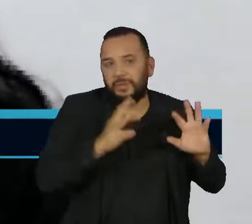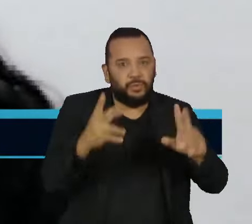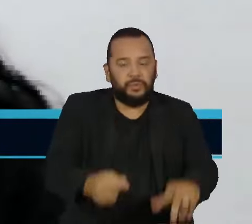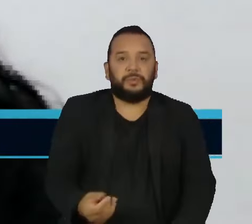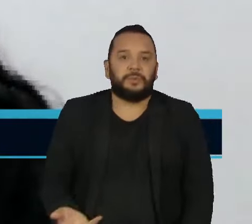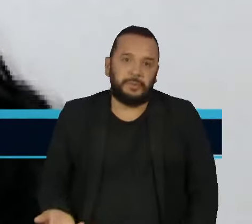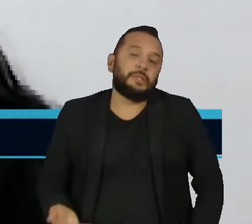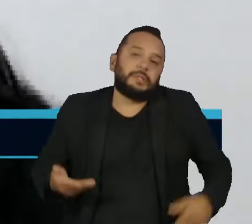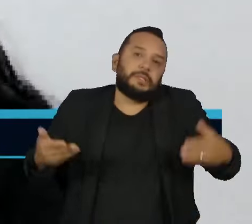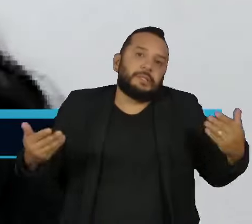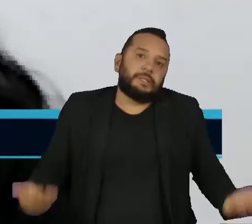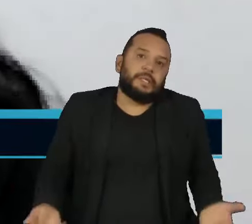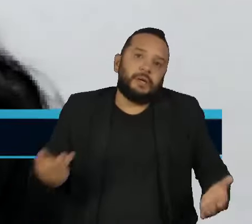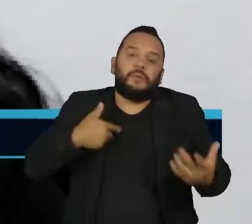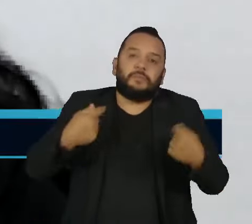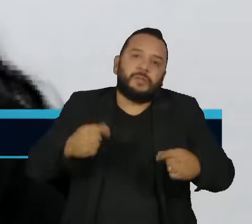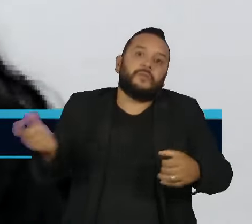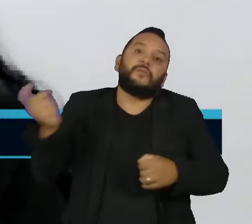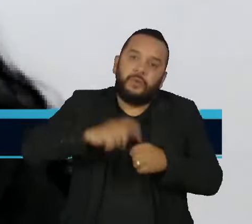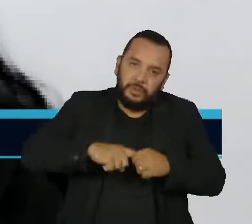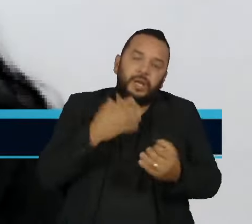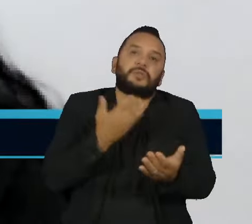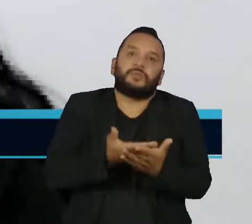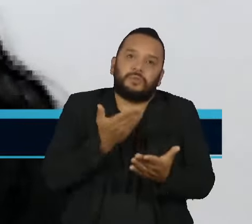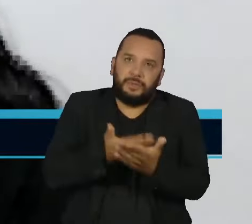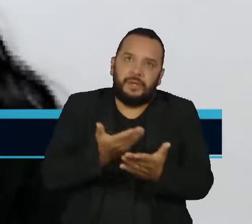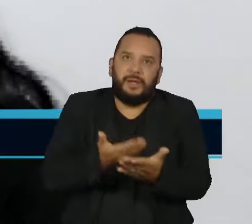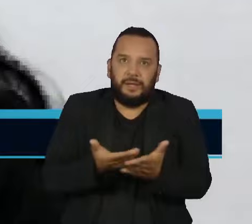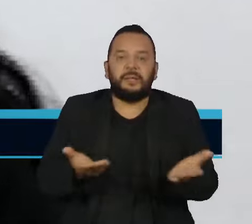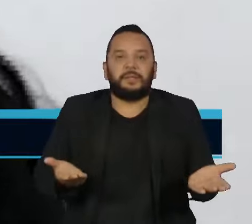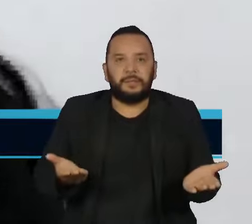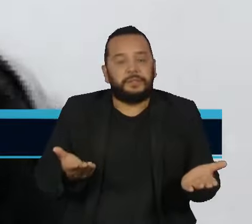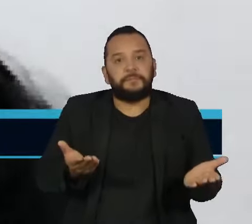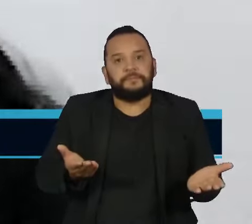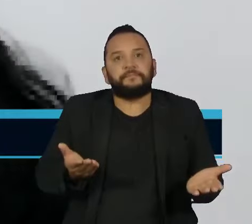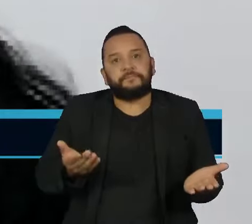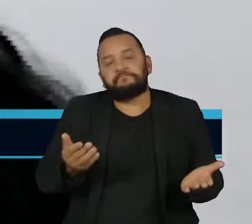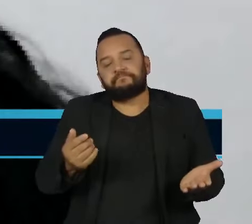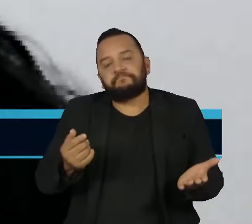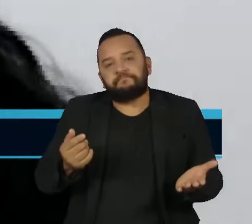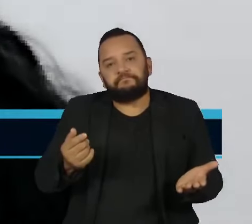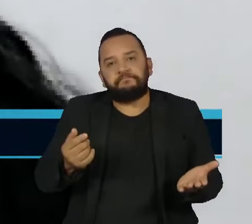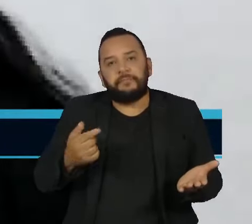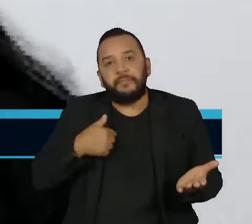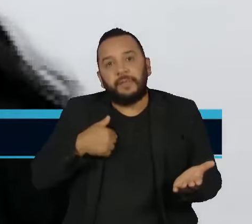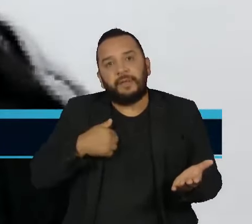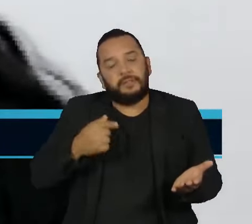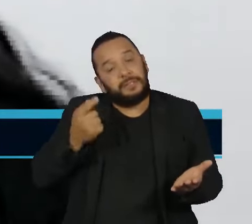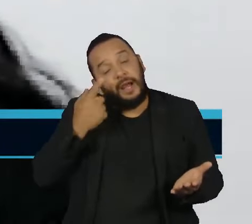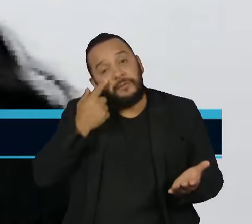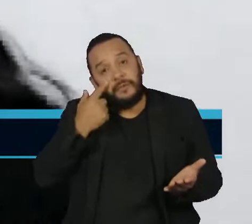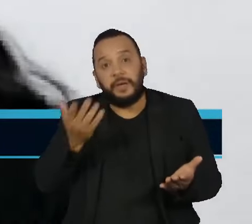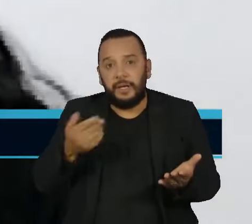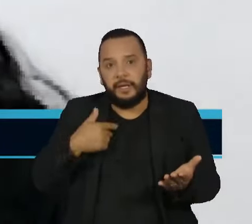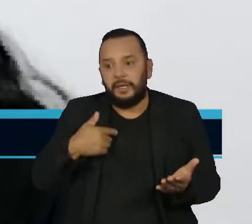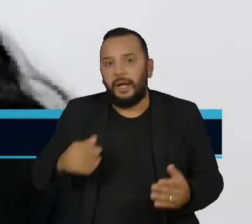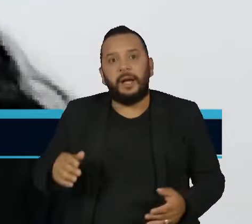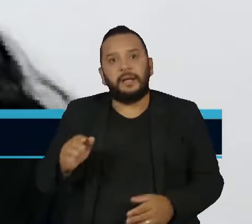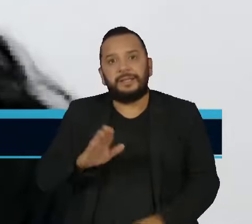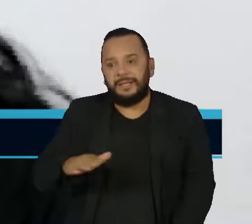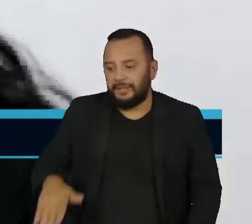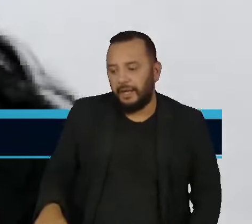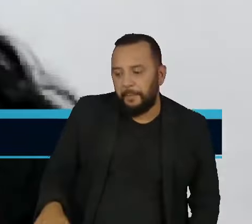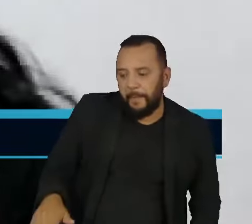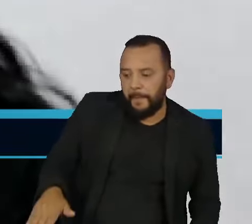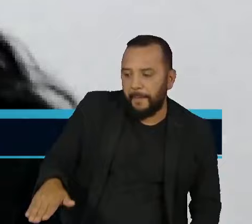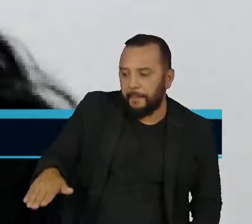tudo. Então, assim, eu estou buscando em casa, sempre que eu posso, eu estou lendo alguma coisa. Não tem muito tempo, né? Porque com duas crianças pequenas